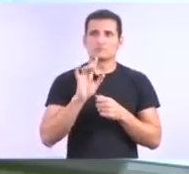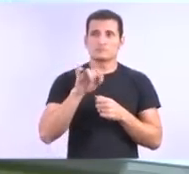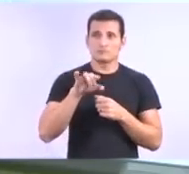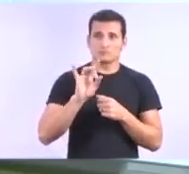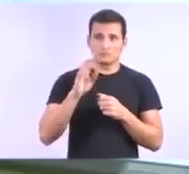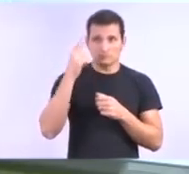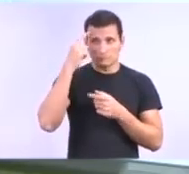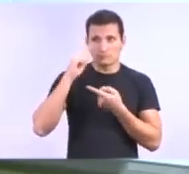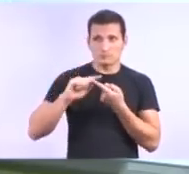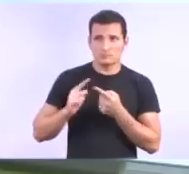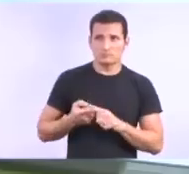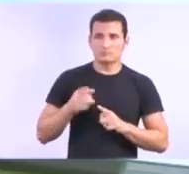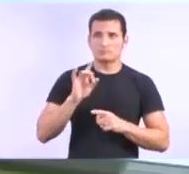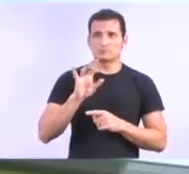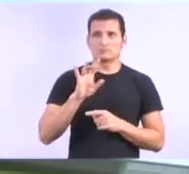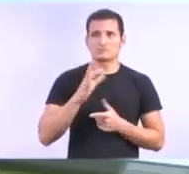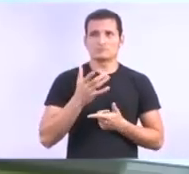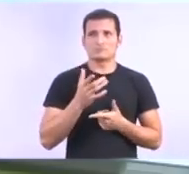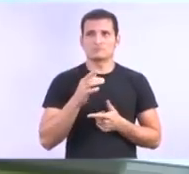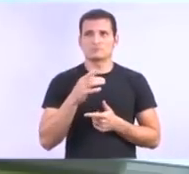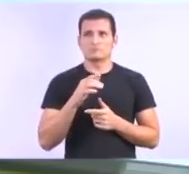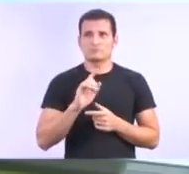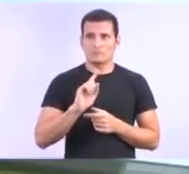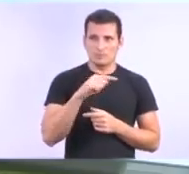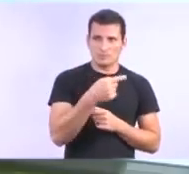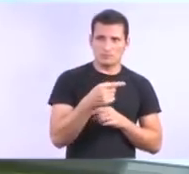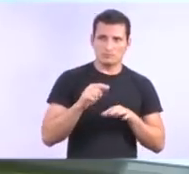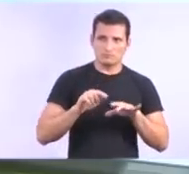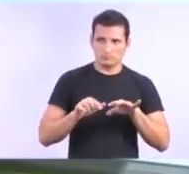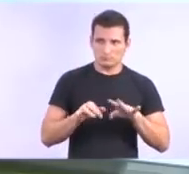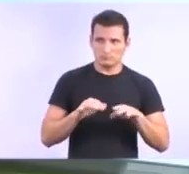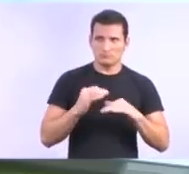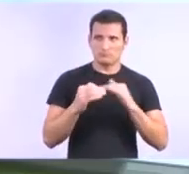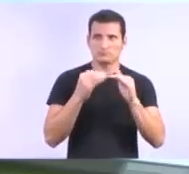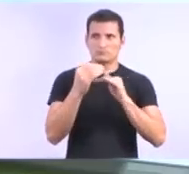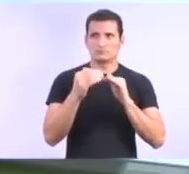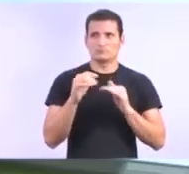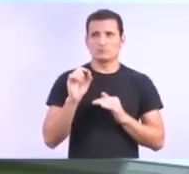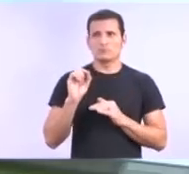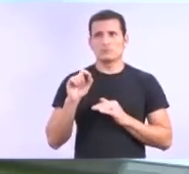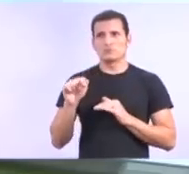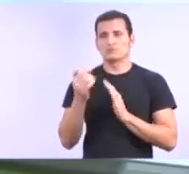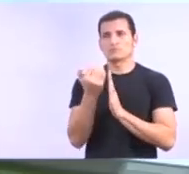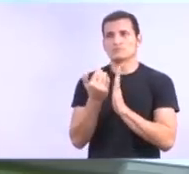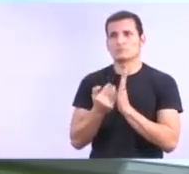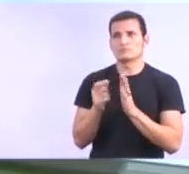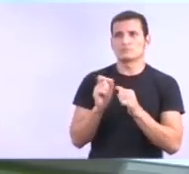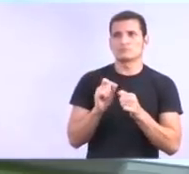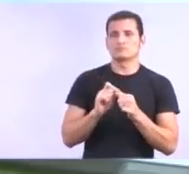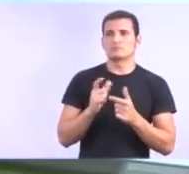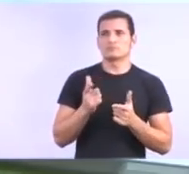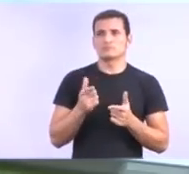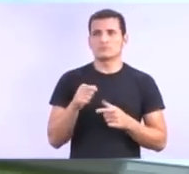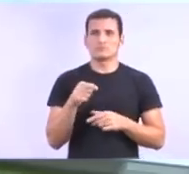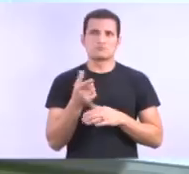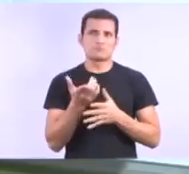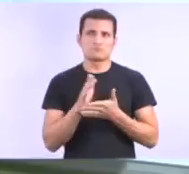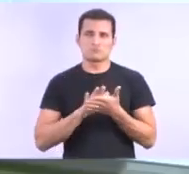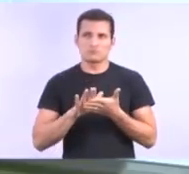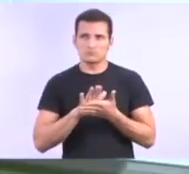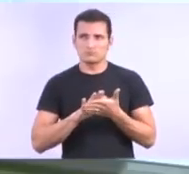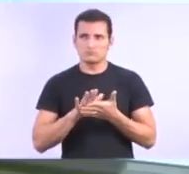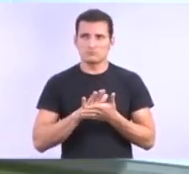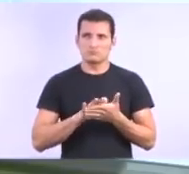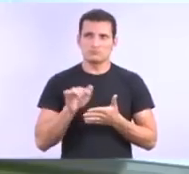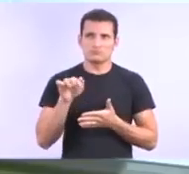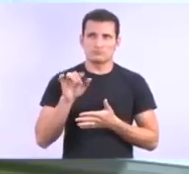lógica, deixar bem claro. Quando a gente for desenvolver isso no código, mas o que esse programa faz? A priori nada. Esse